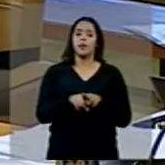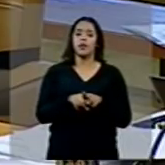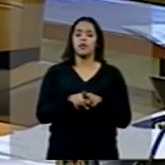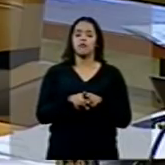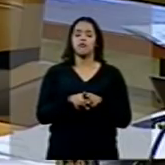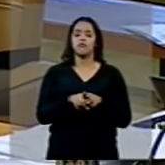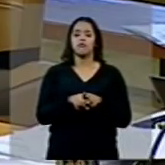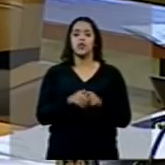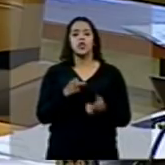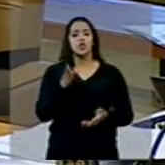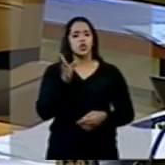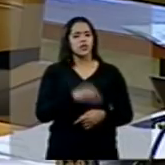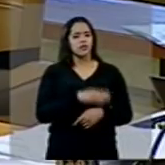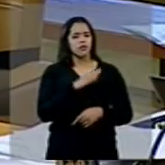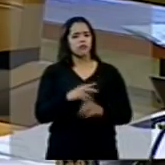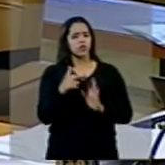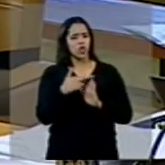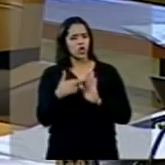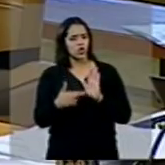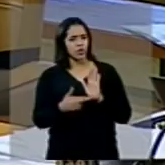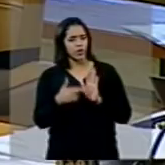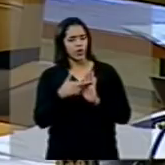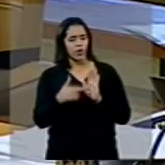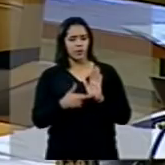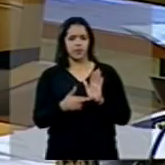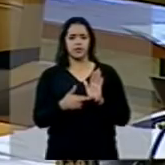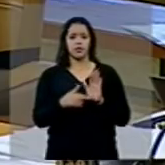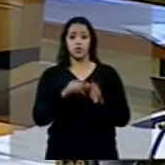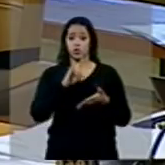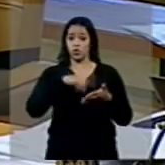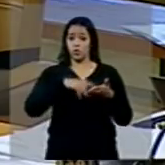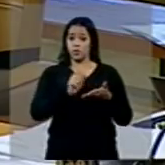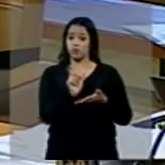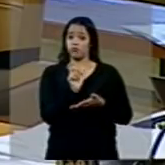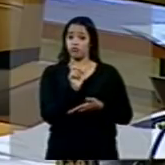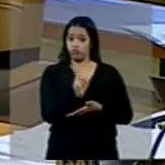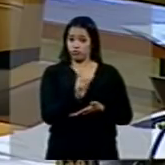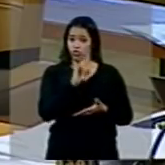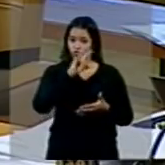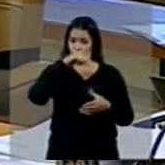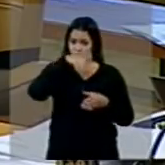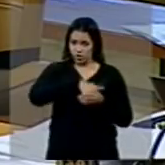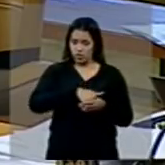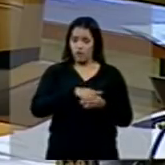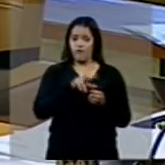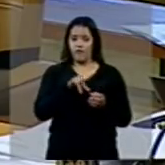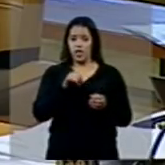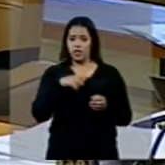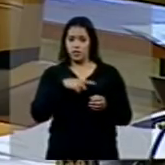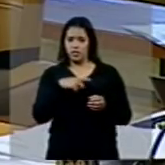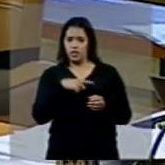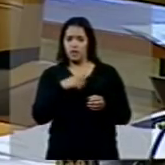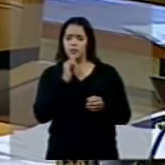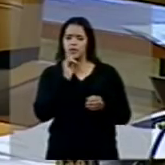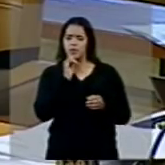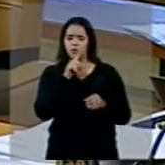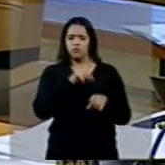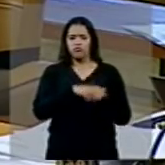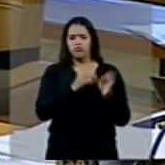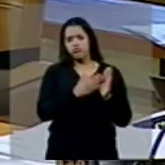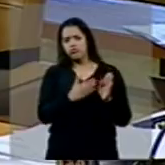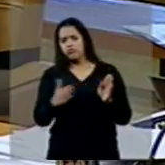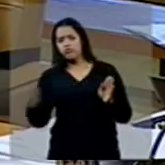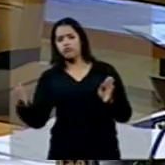das normas autorizadoras do cancelamento dos títulos eleitorais implicará o comprometimento do calendário eleitoral.